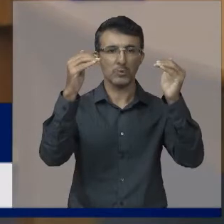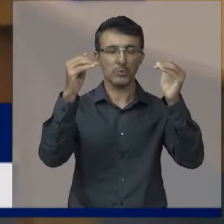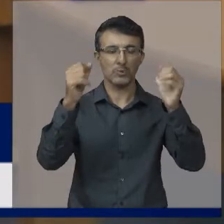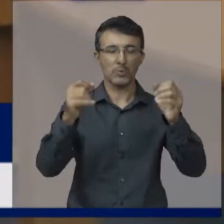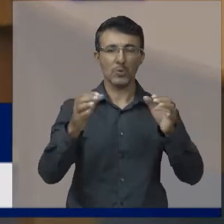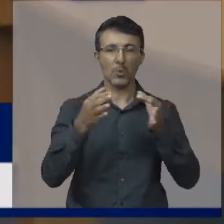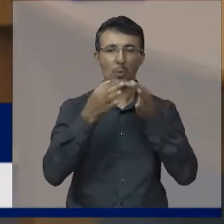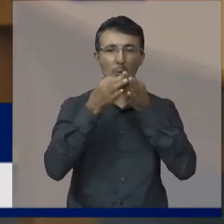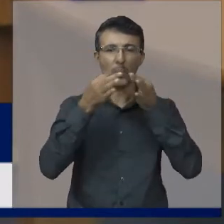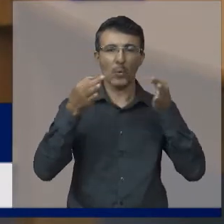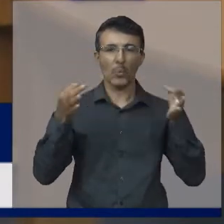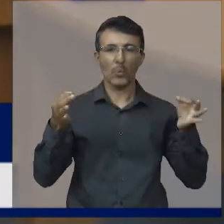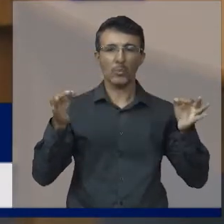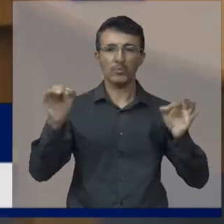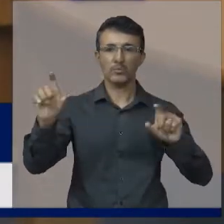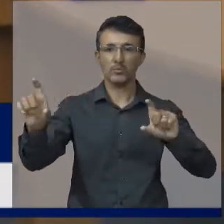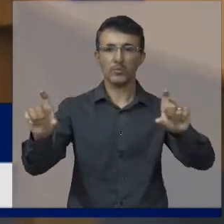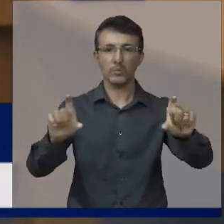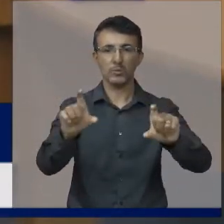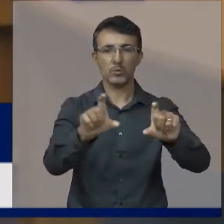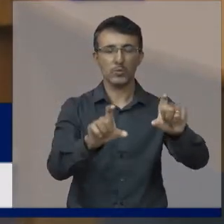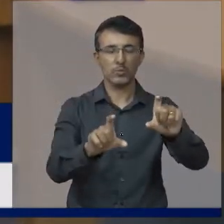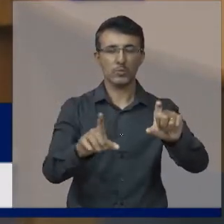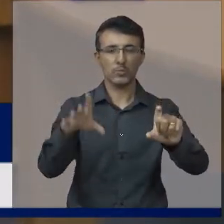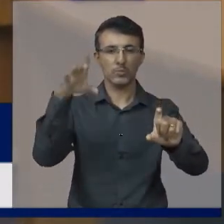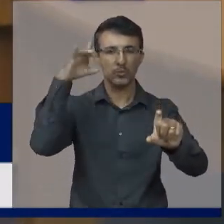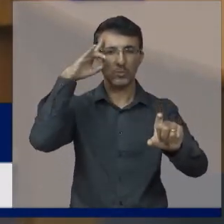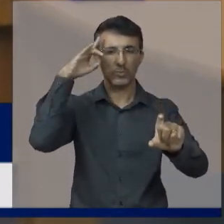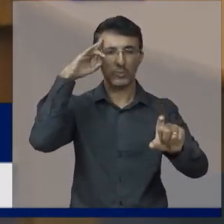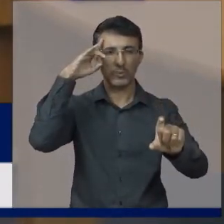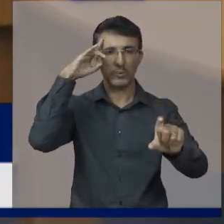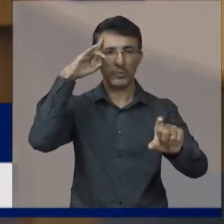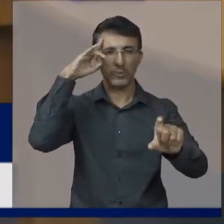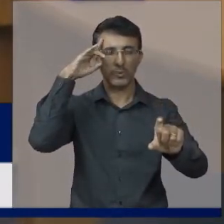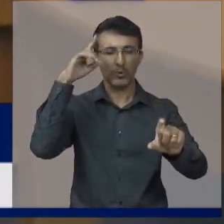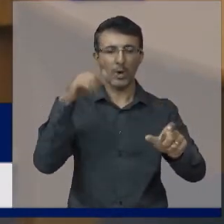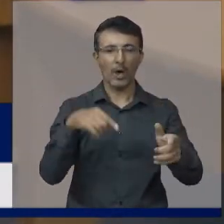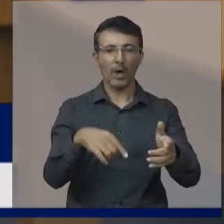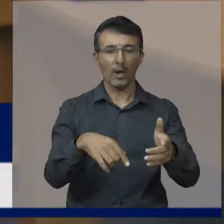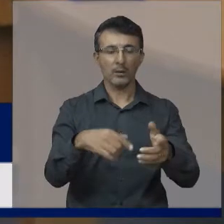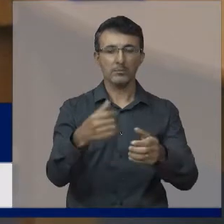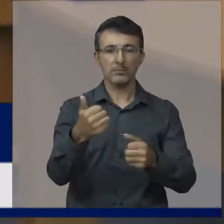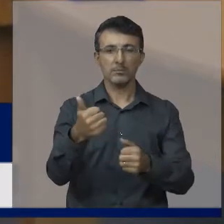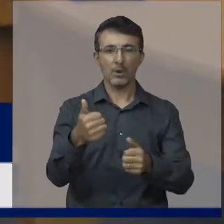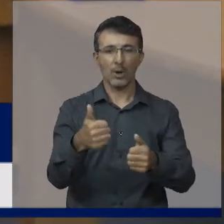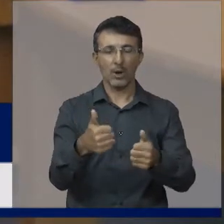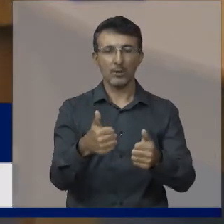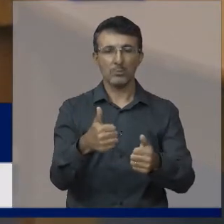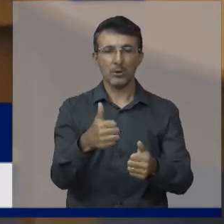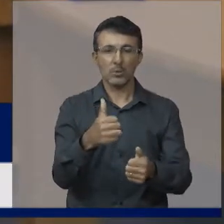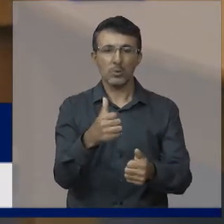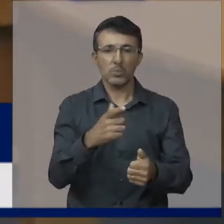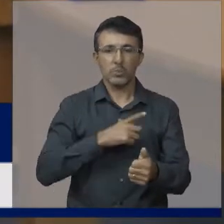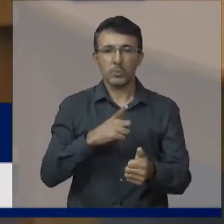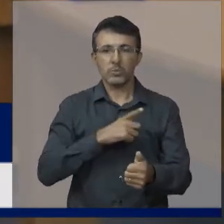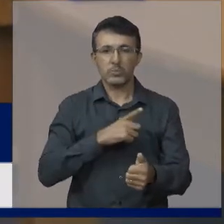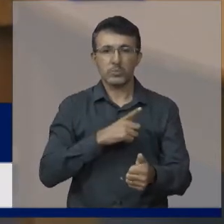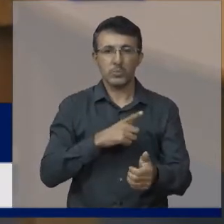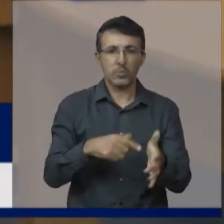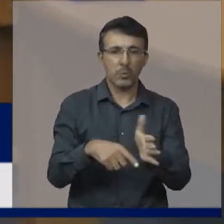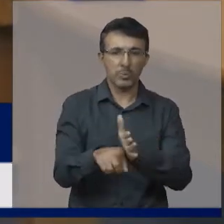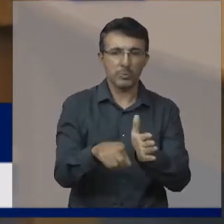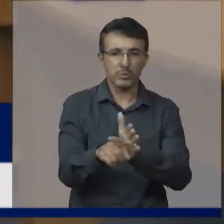de cada um no dia a dia. Eu sei que existem as questões, presidente, partidárias, que serão discutidas no dia a dia, mas